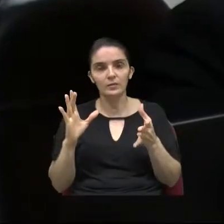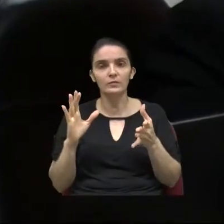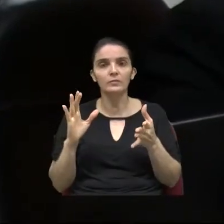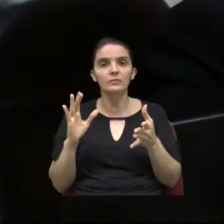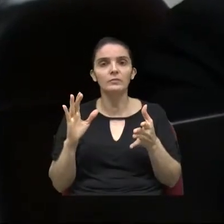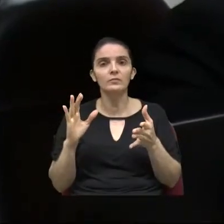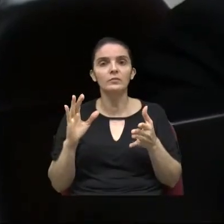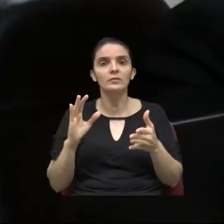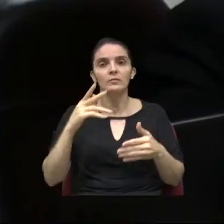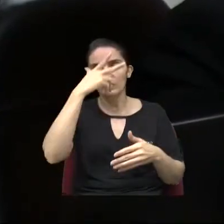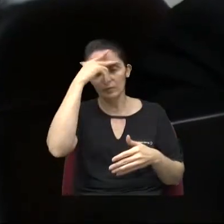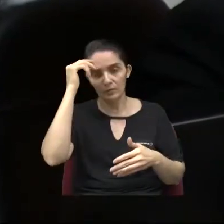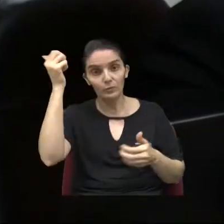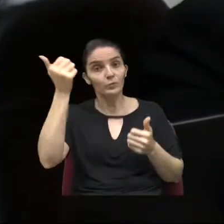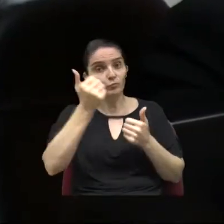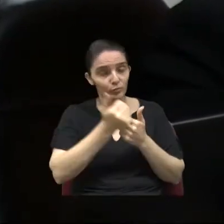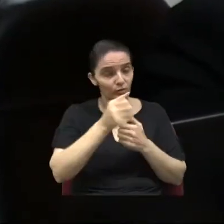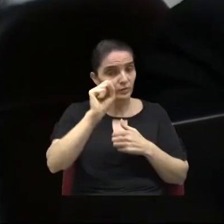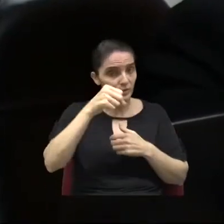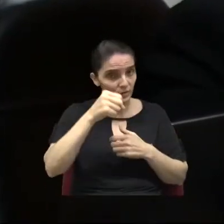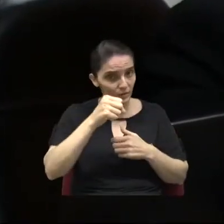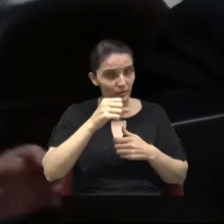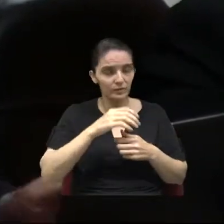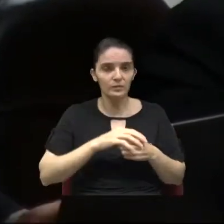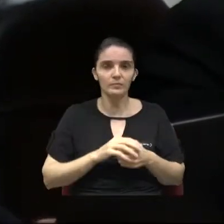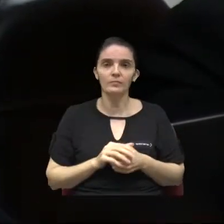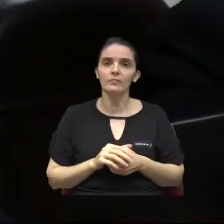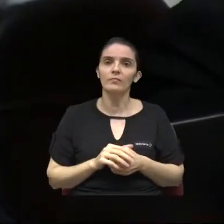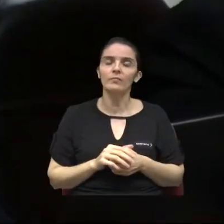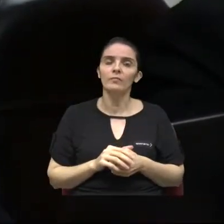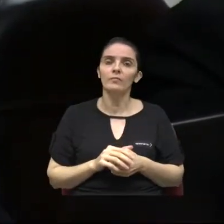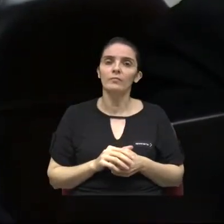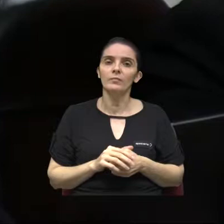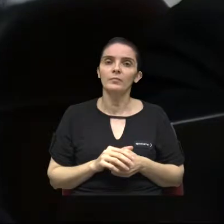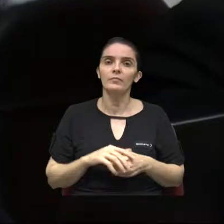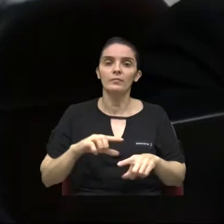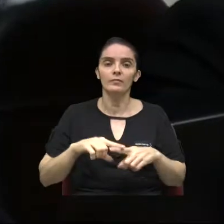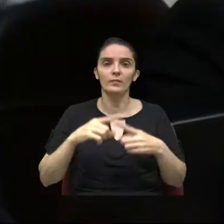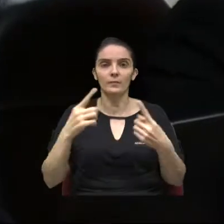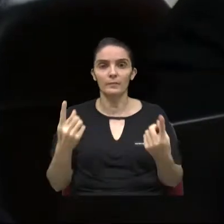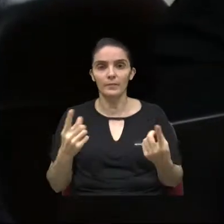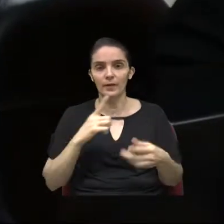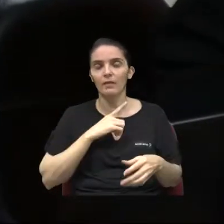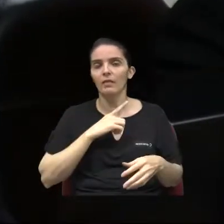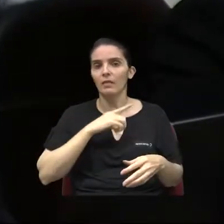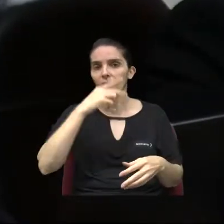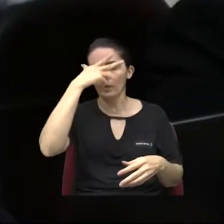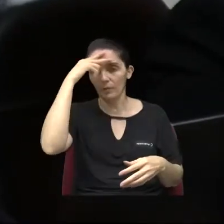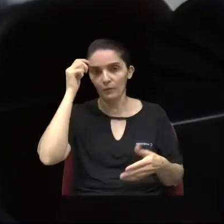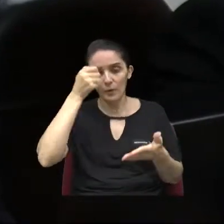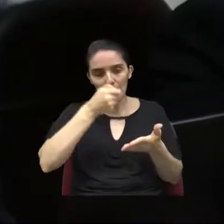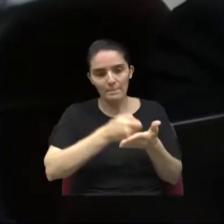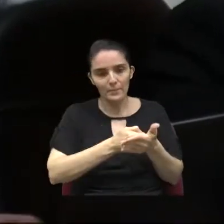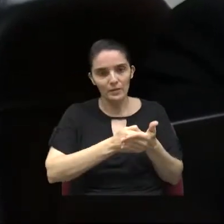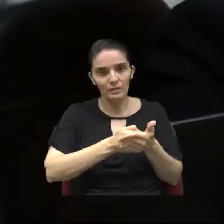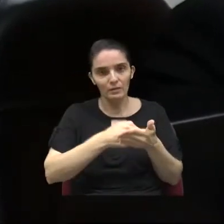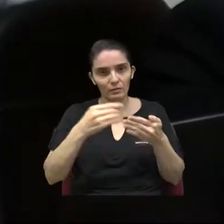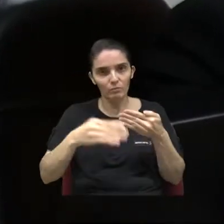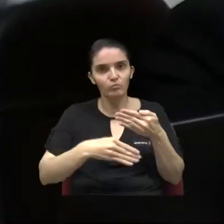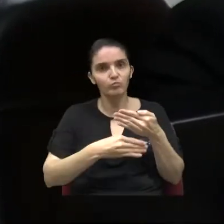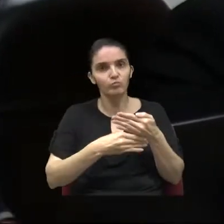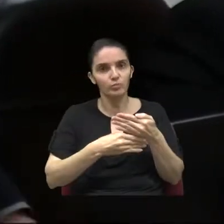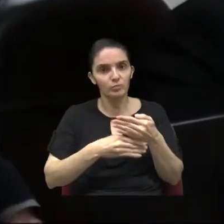a intervenção. Isso. Mas existem verbas complementares. É isso mesmo,